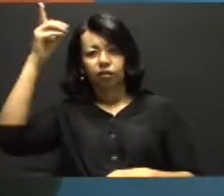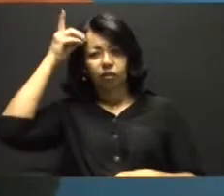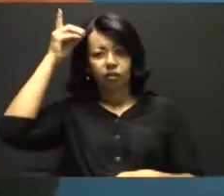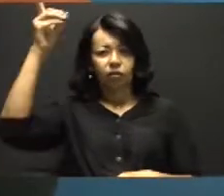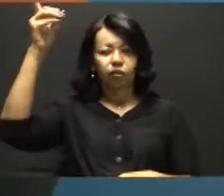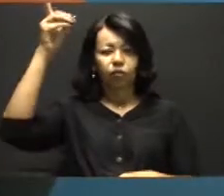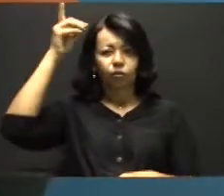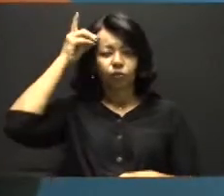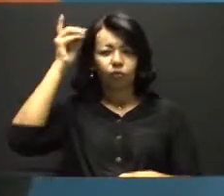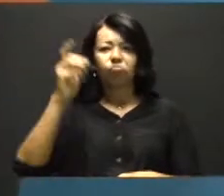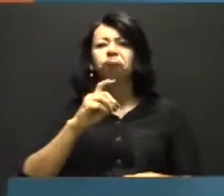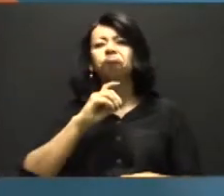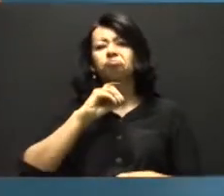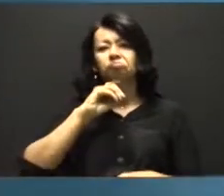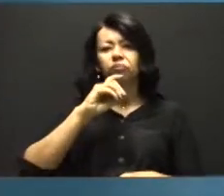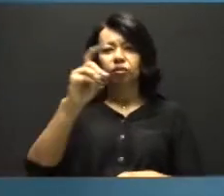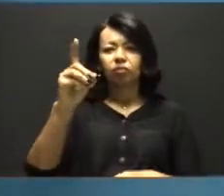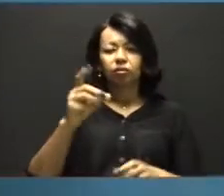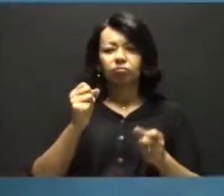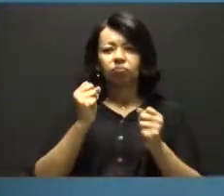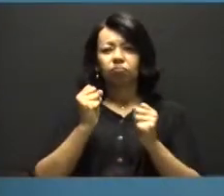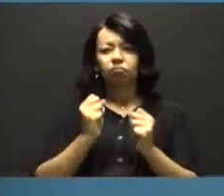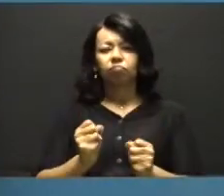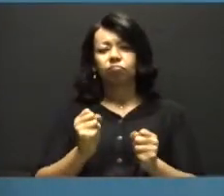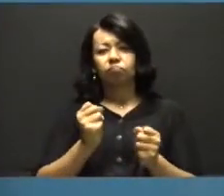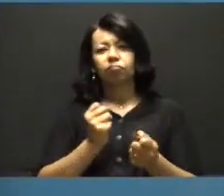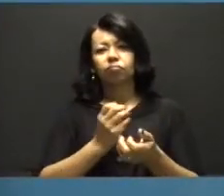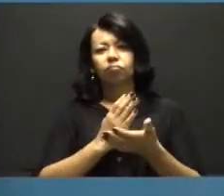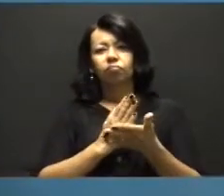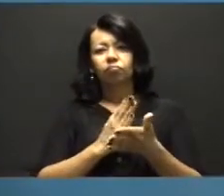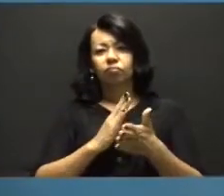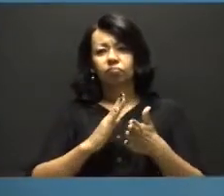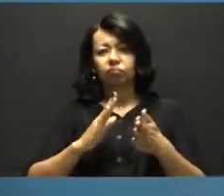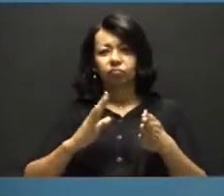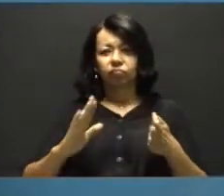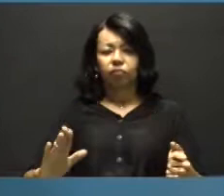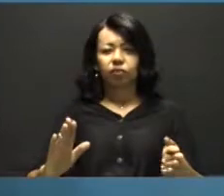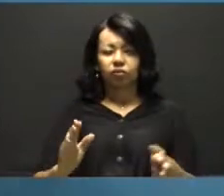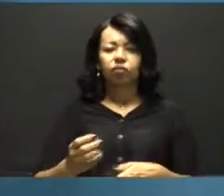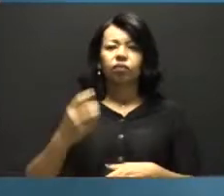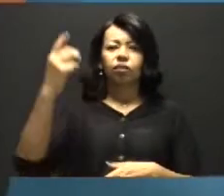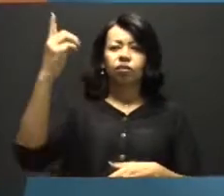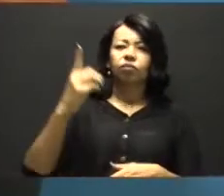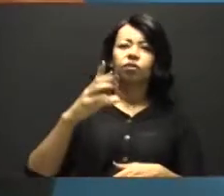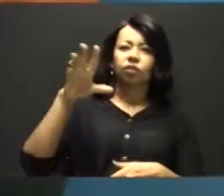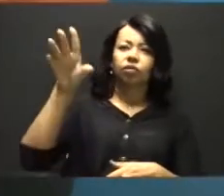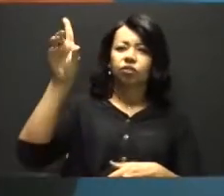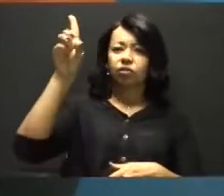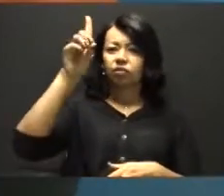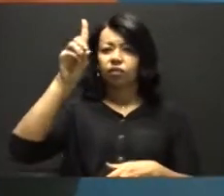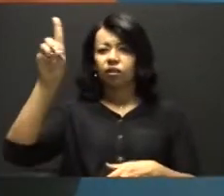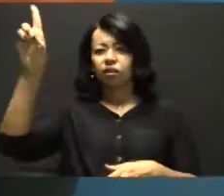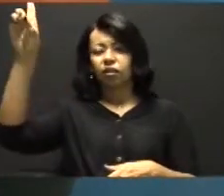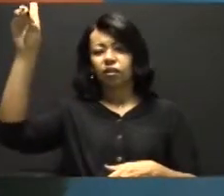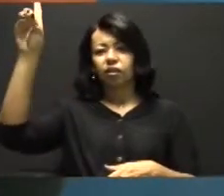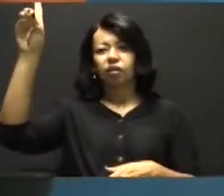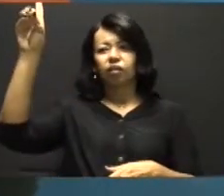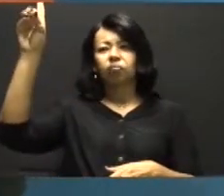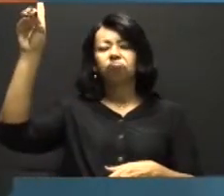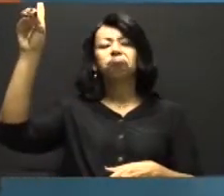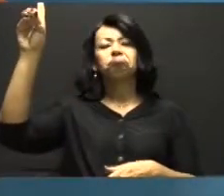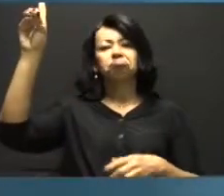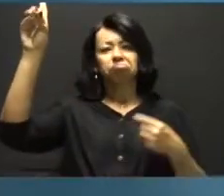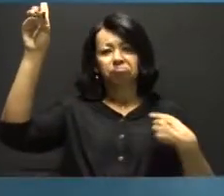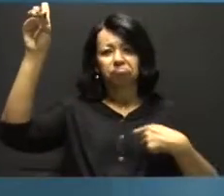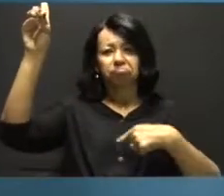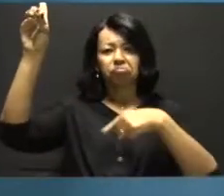há de te veio de deus e aí e